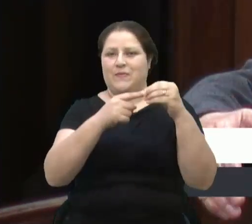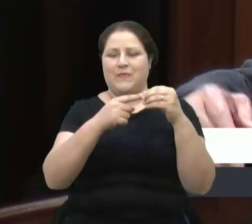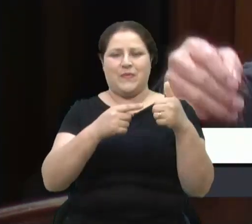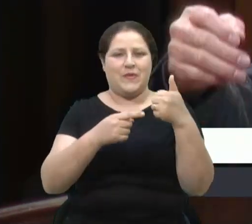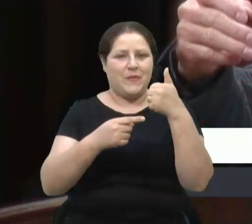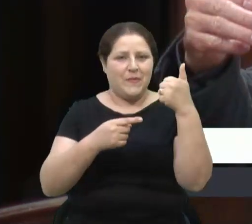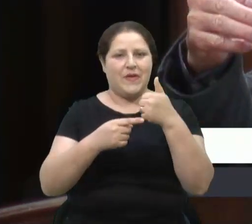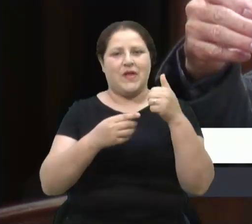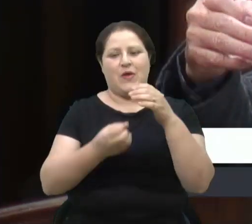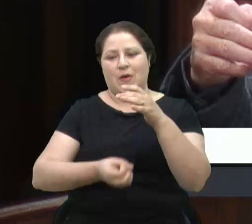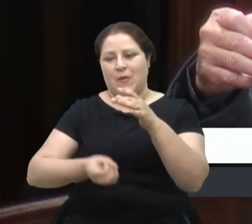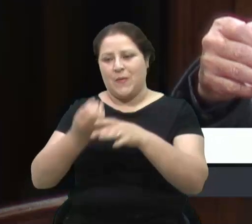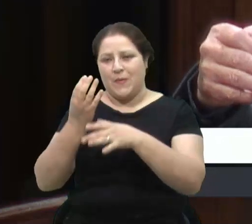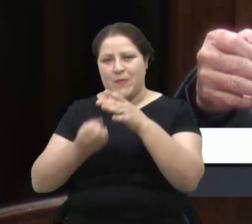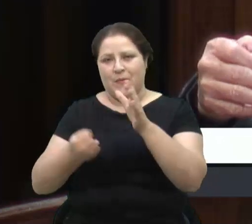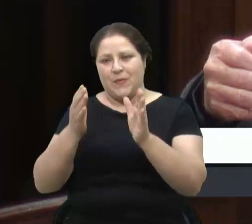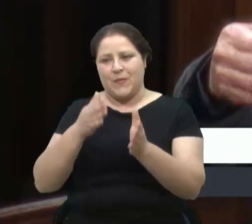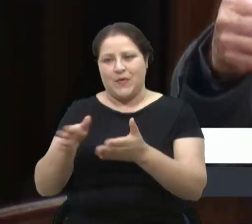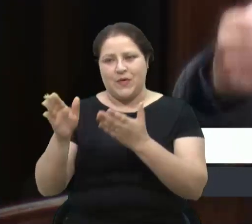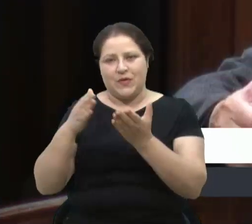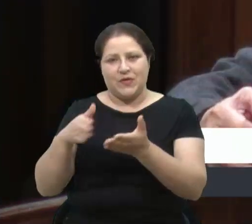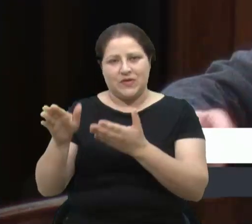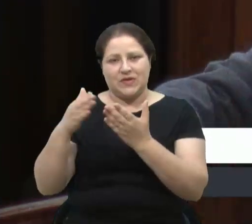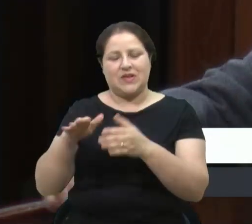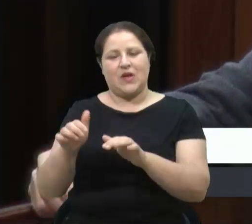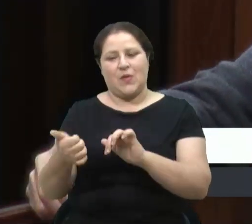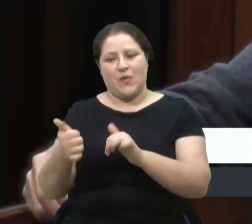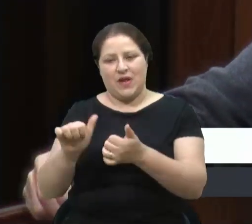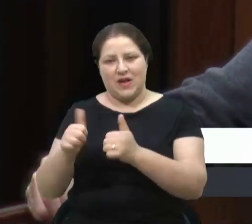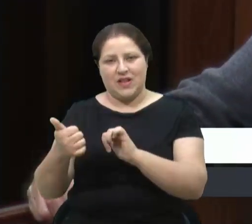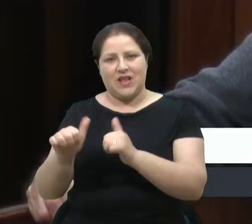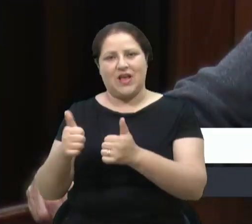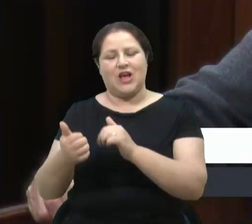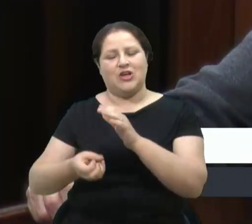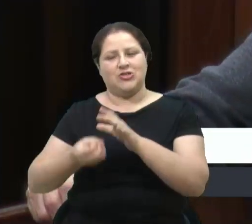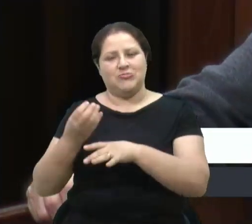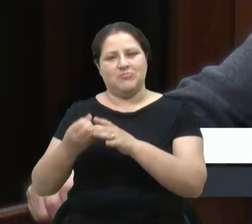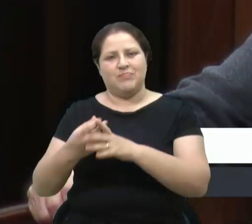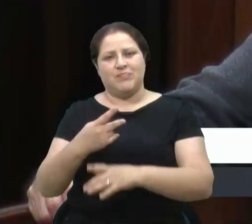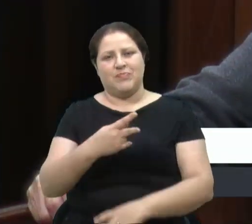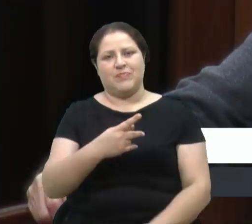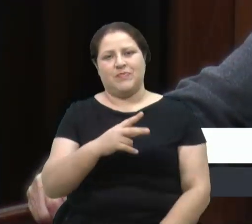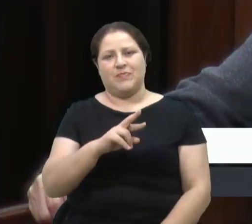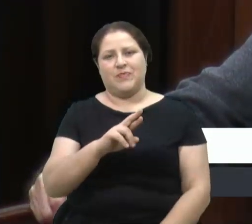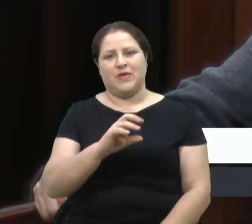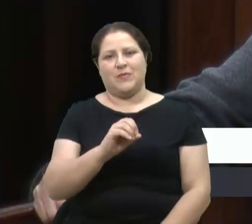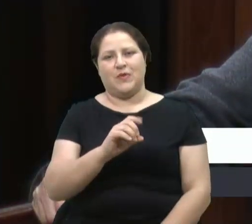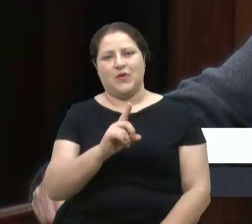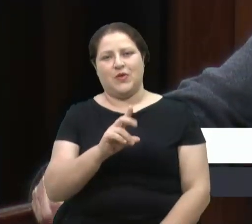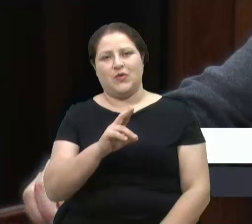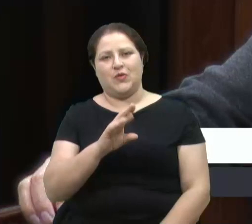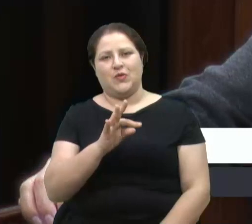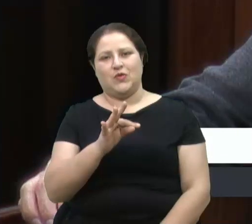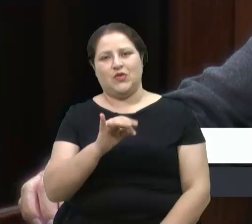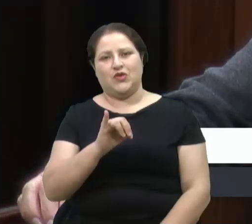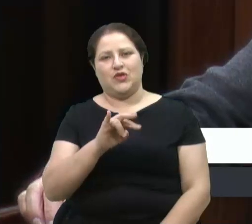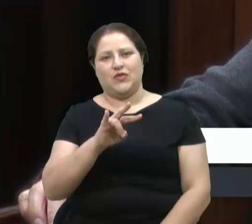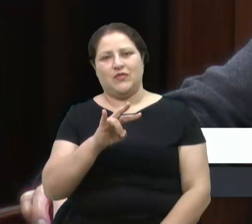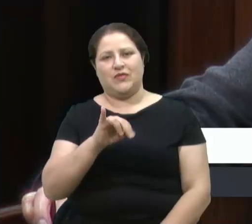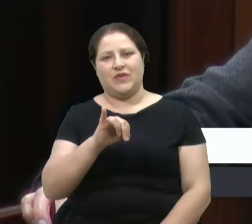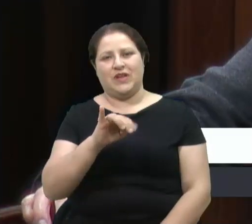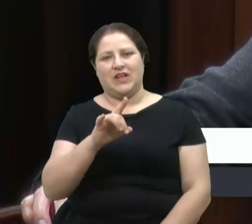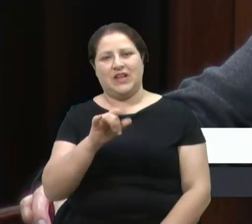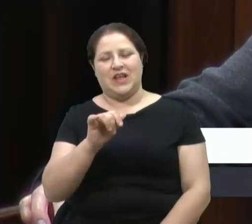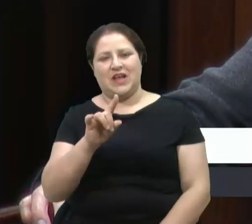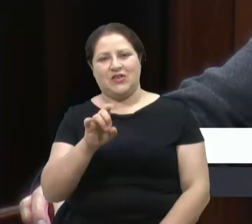qualidade na produtividade que é muito importante para que o trabalho de vocês e a propriedade de